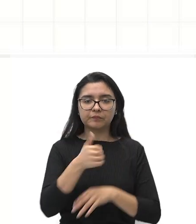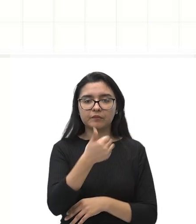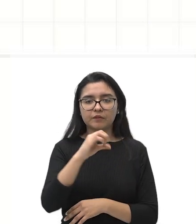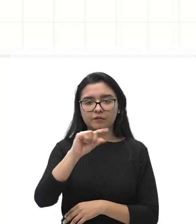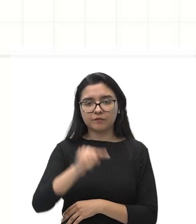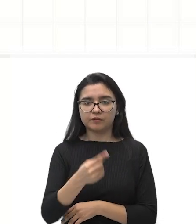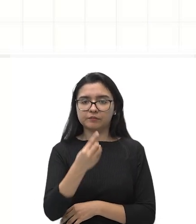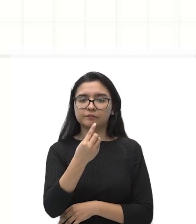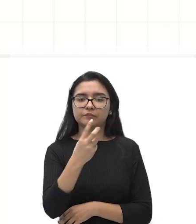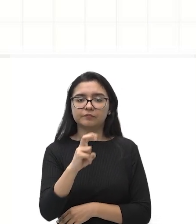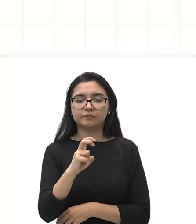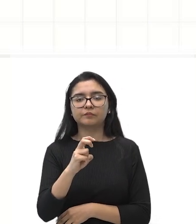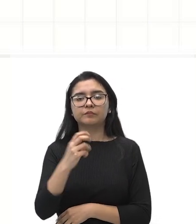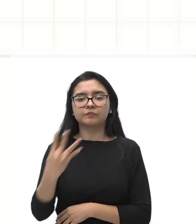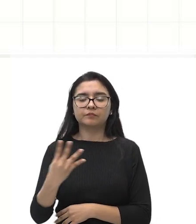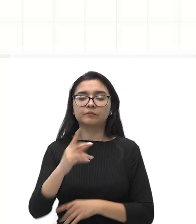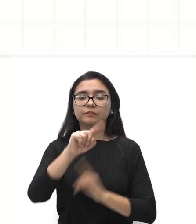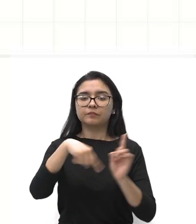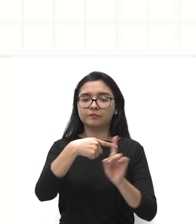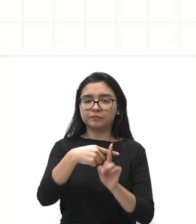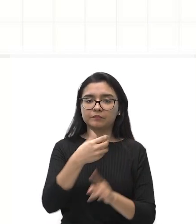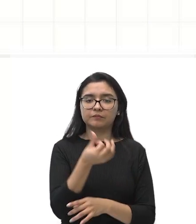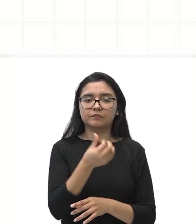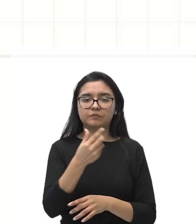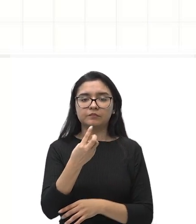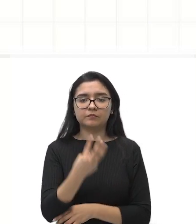19,54 mais